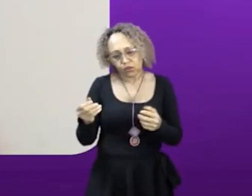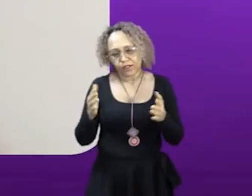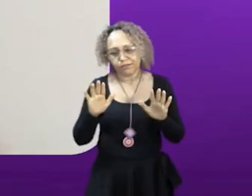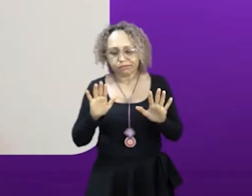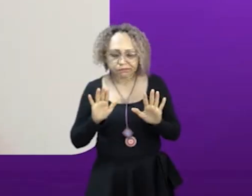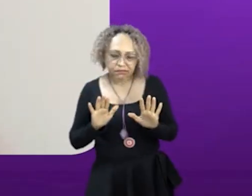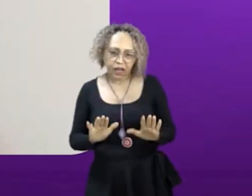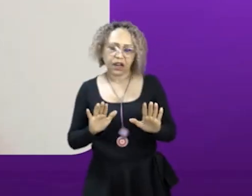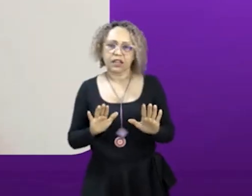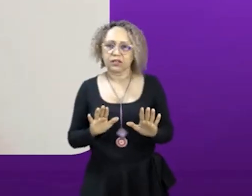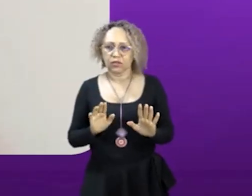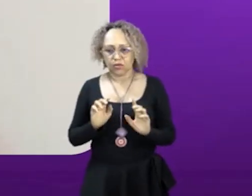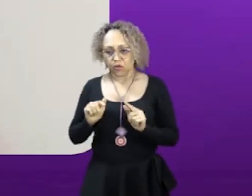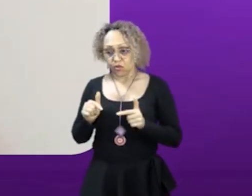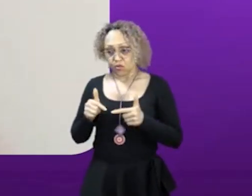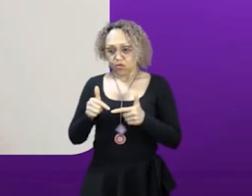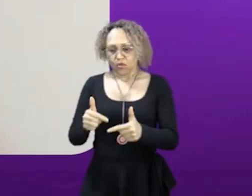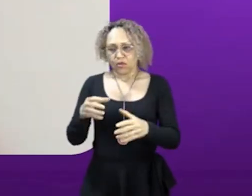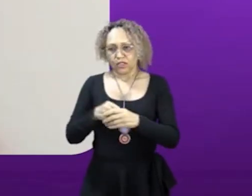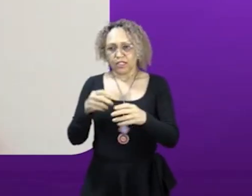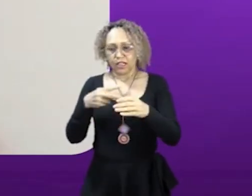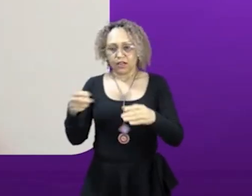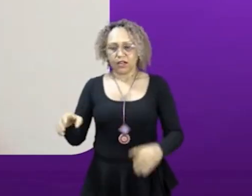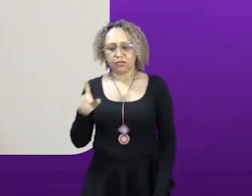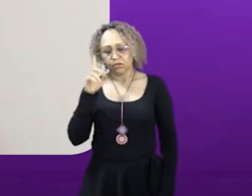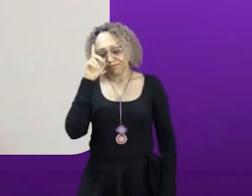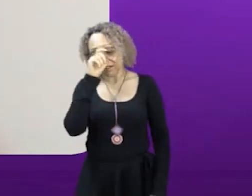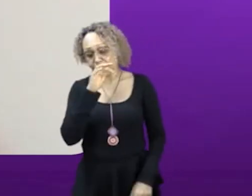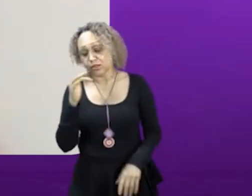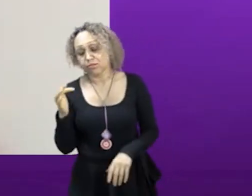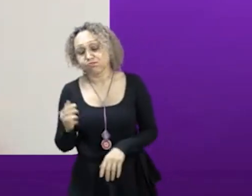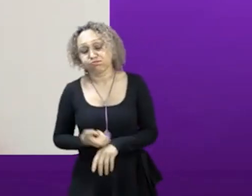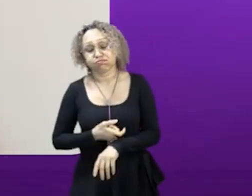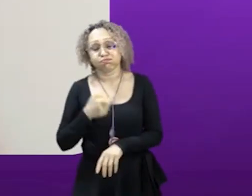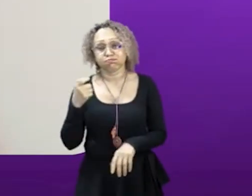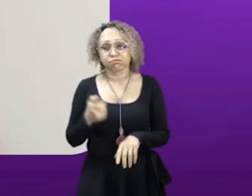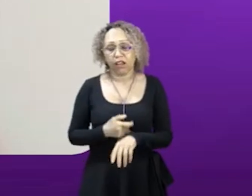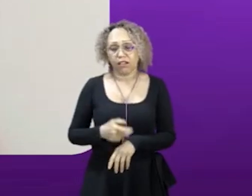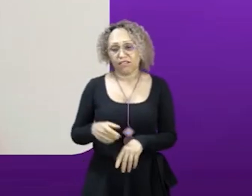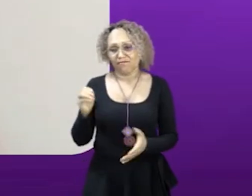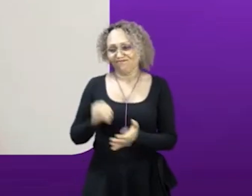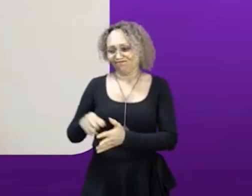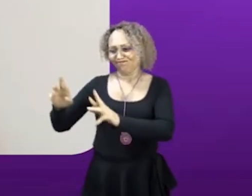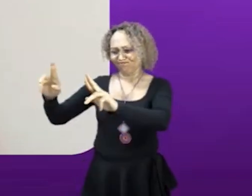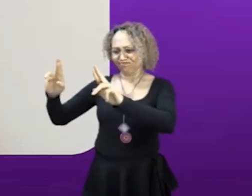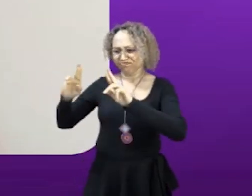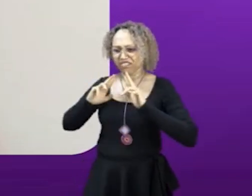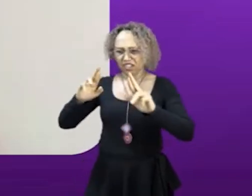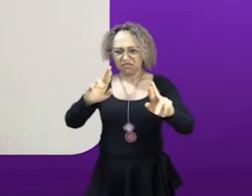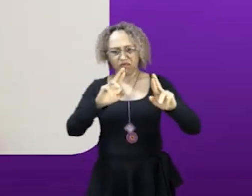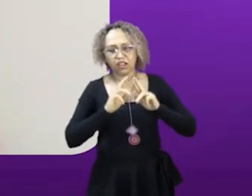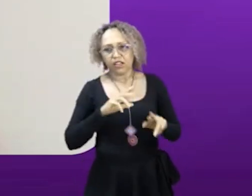Mas o enfrentamento na Câmara ele é muito duro, ele é desrespeitoso. A gente vê, né, nós temos uma